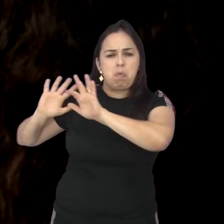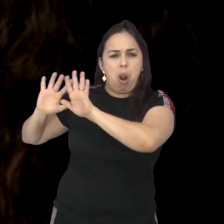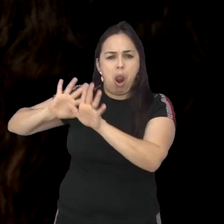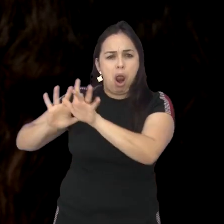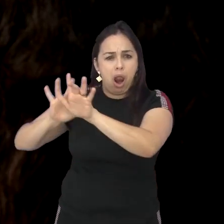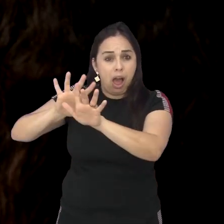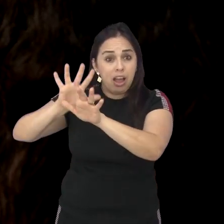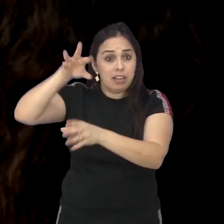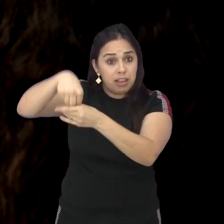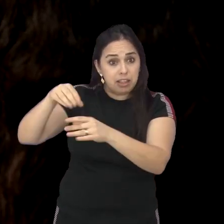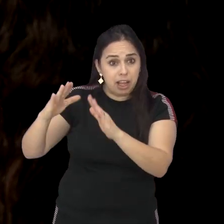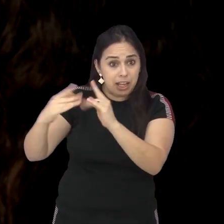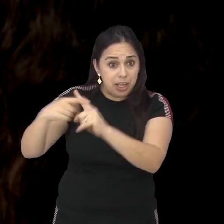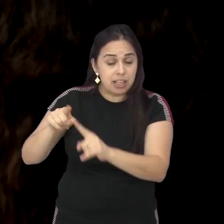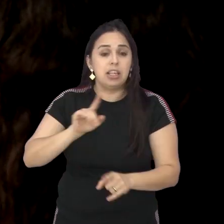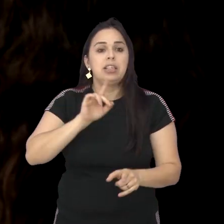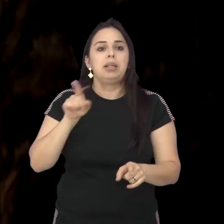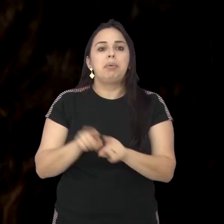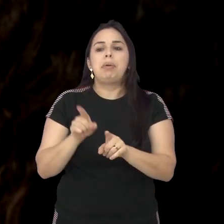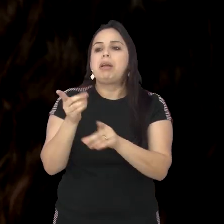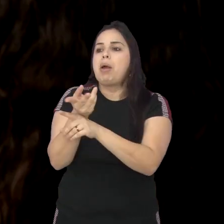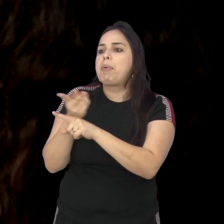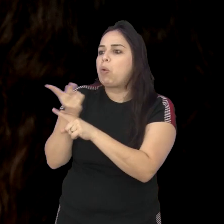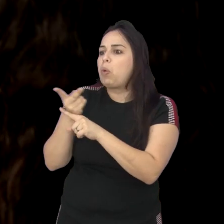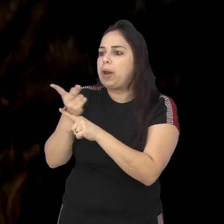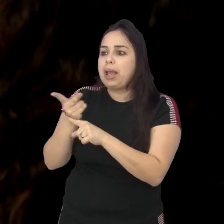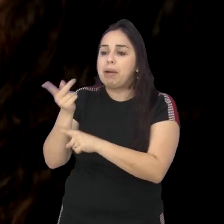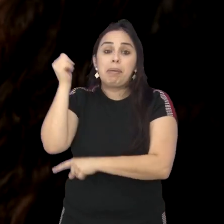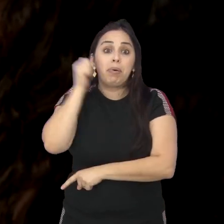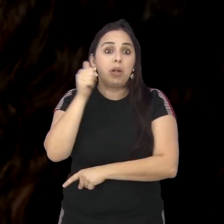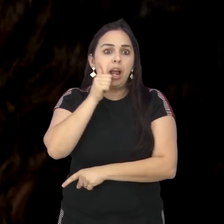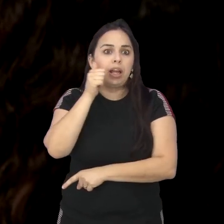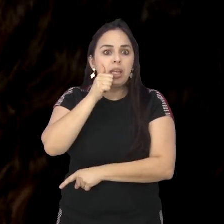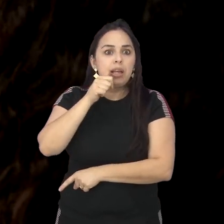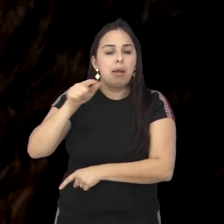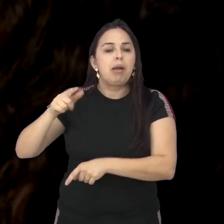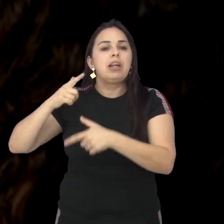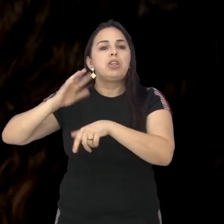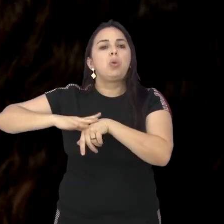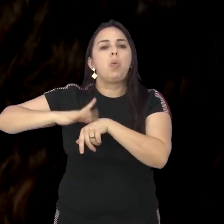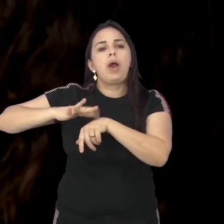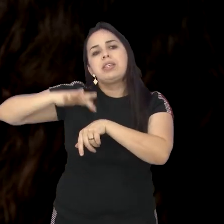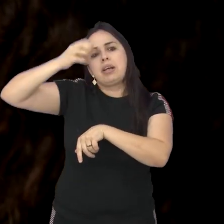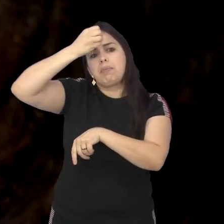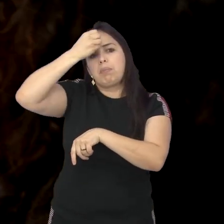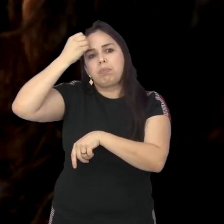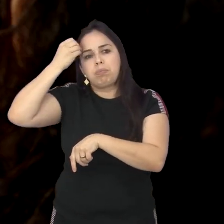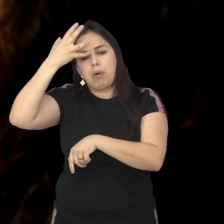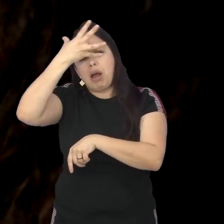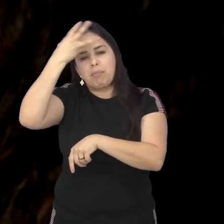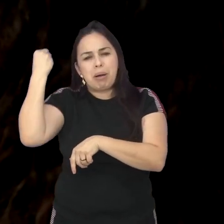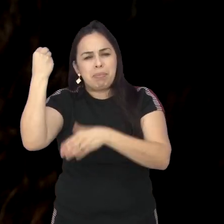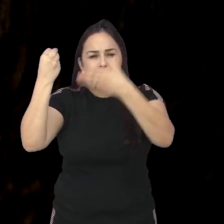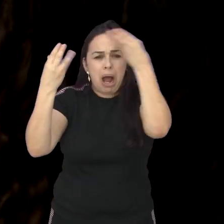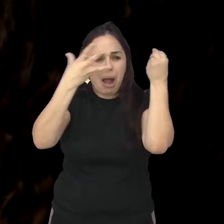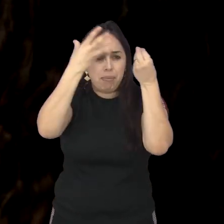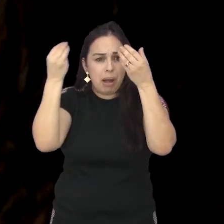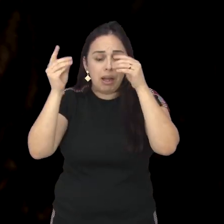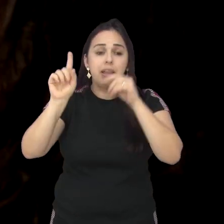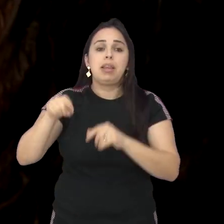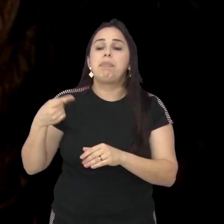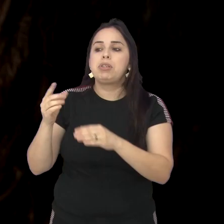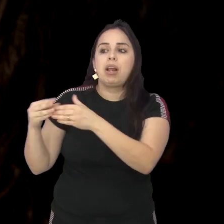Né? Eu ajudei a encontrar uma senhora com Alzheimer que desapareceu, levei a filha dela para fazer BO. E como é que foi